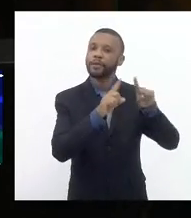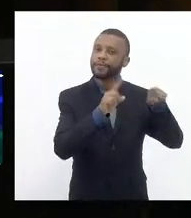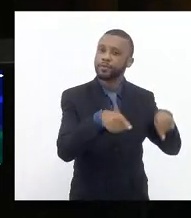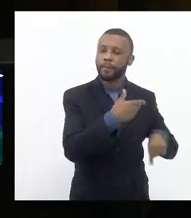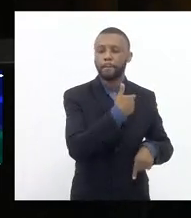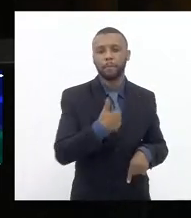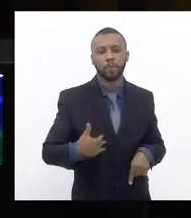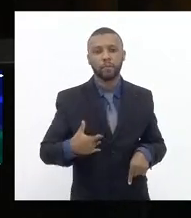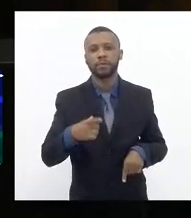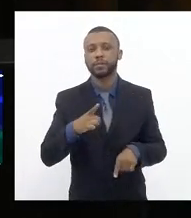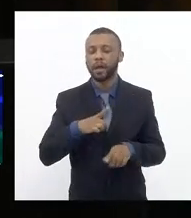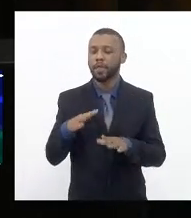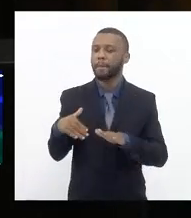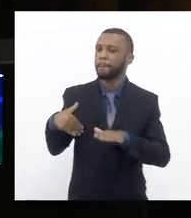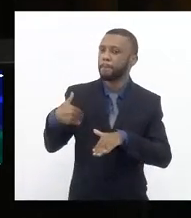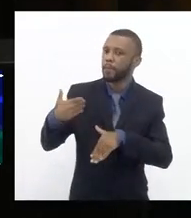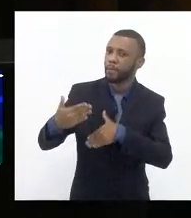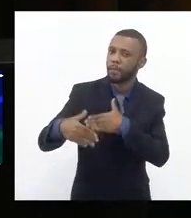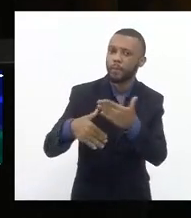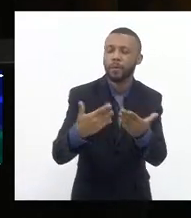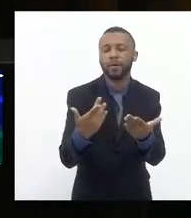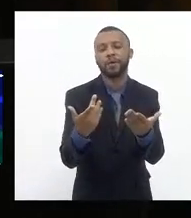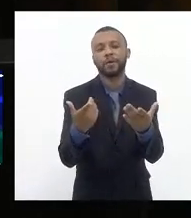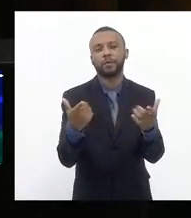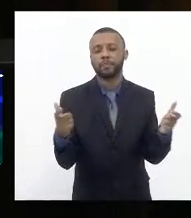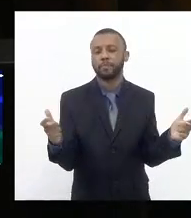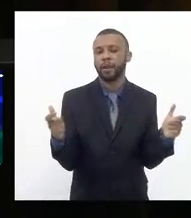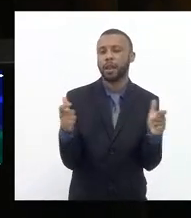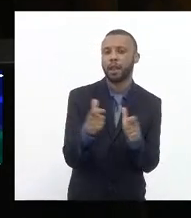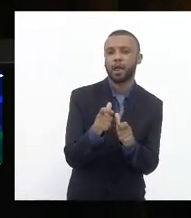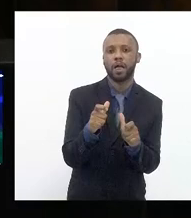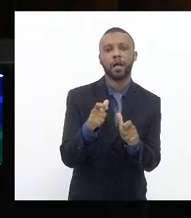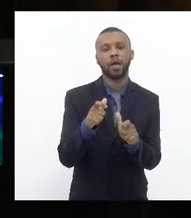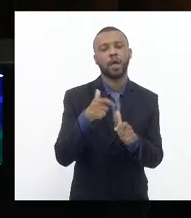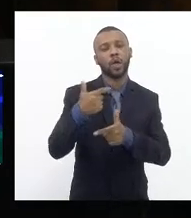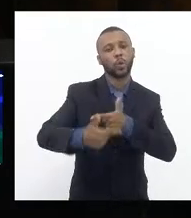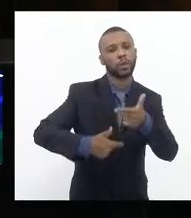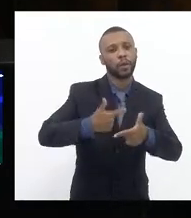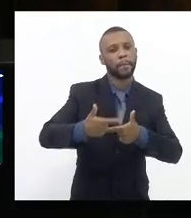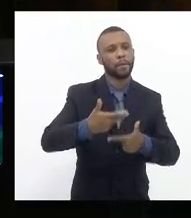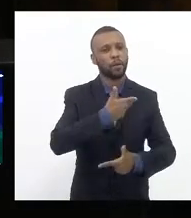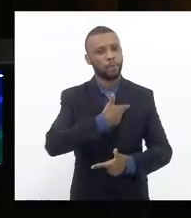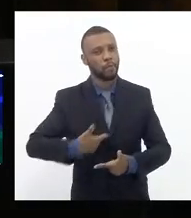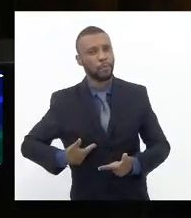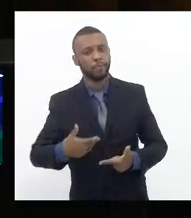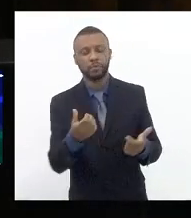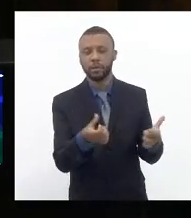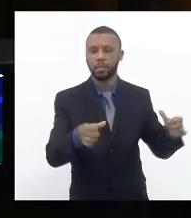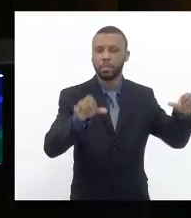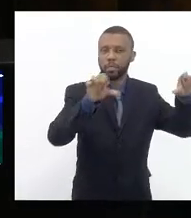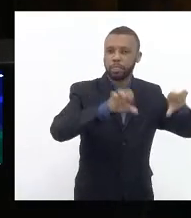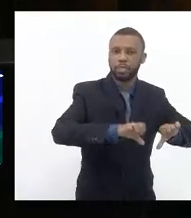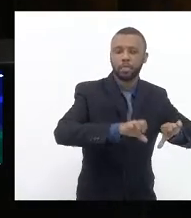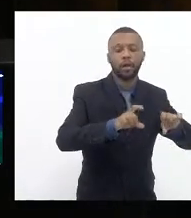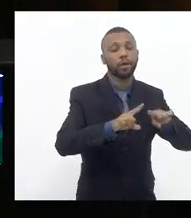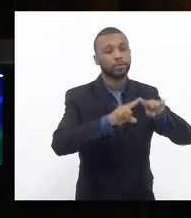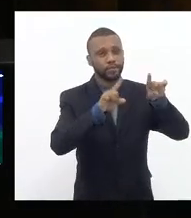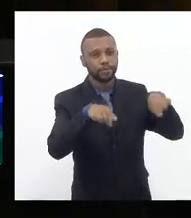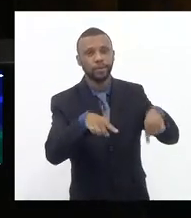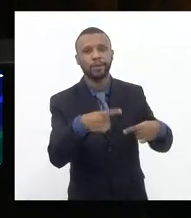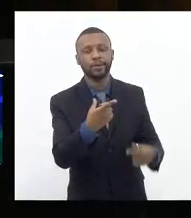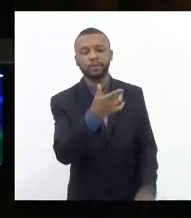fragilização do serviço público, da desqualificação de servidores e servidoras,